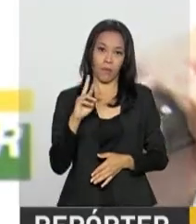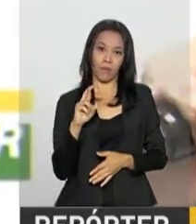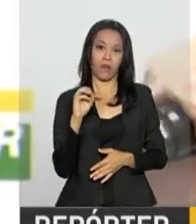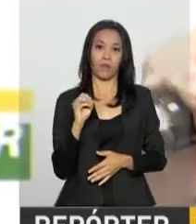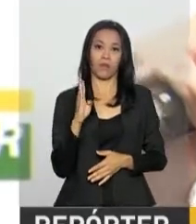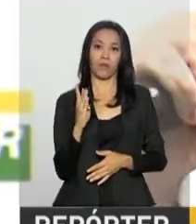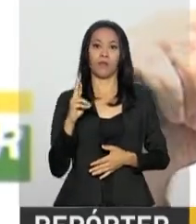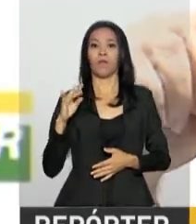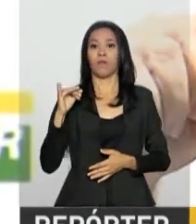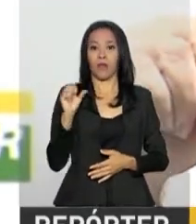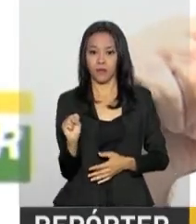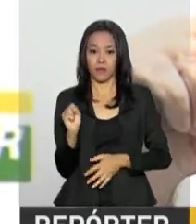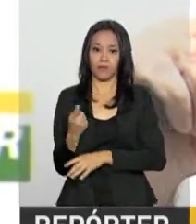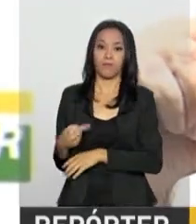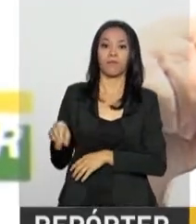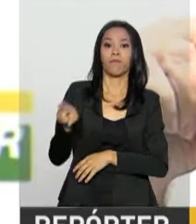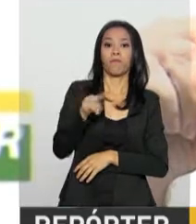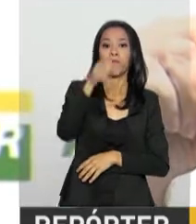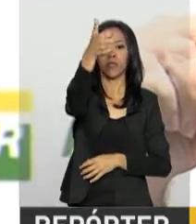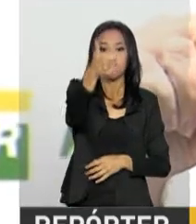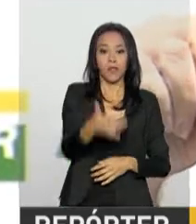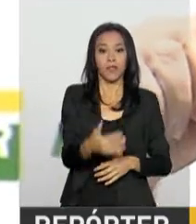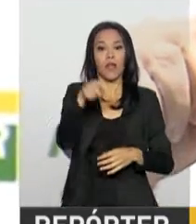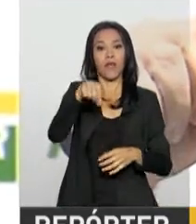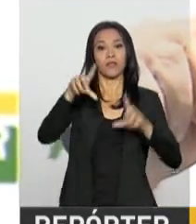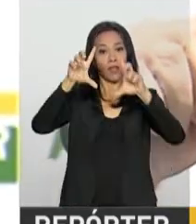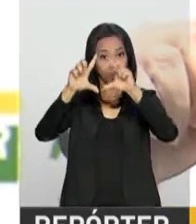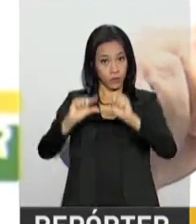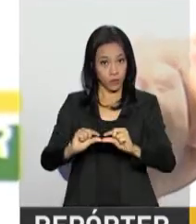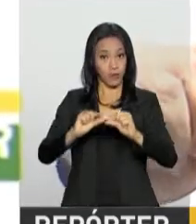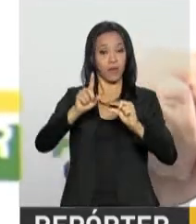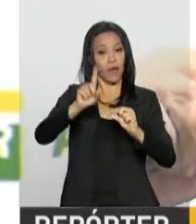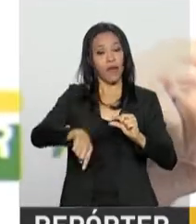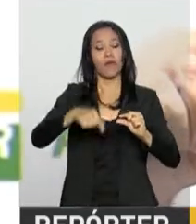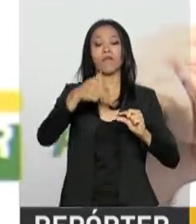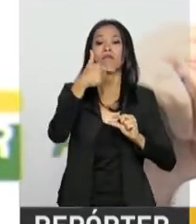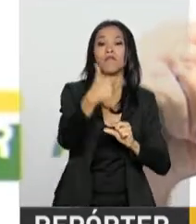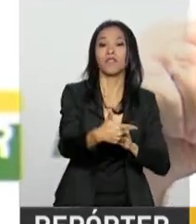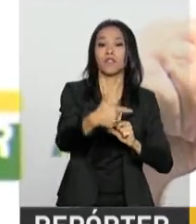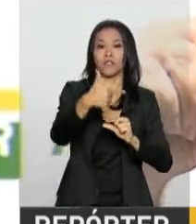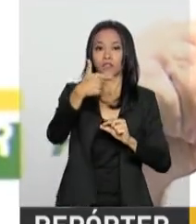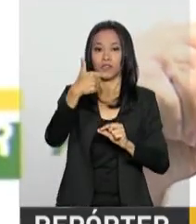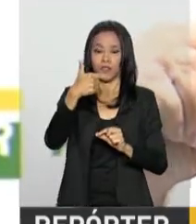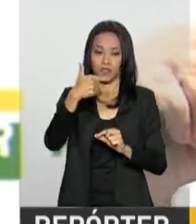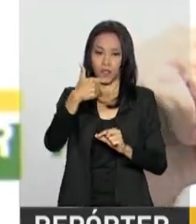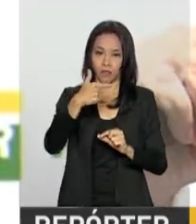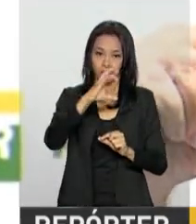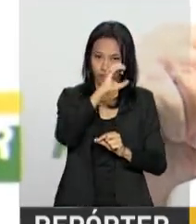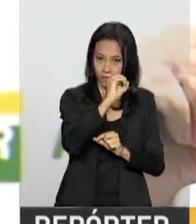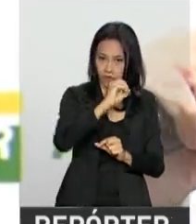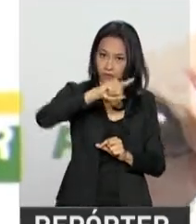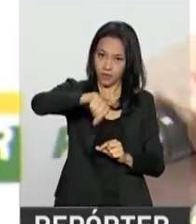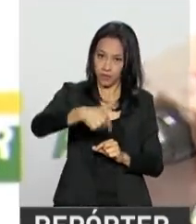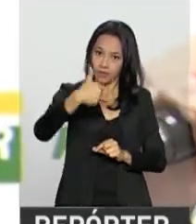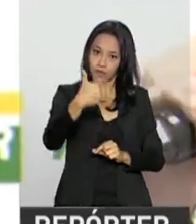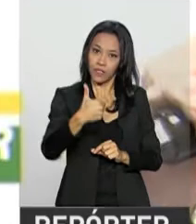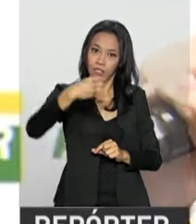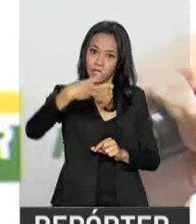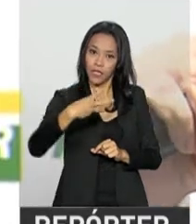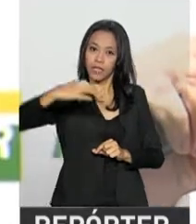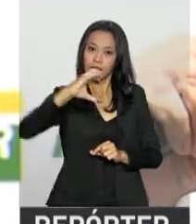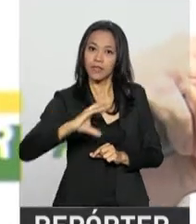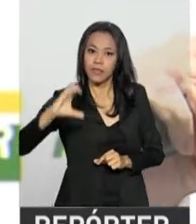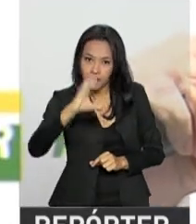representa uma redução média de 23 centavos por litro o